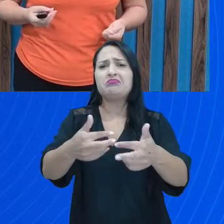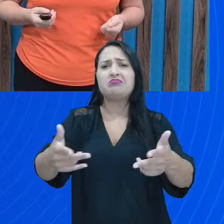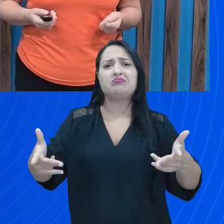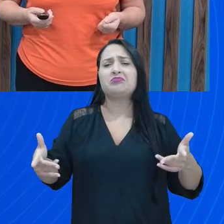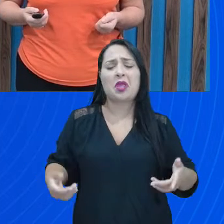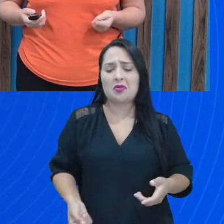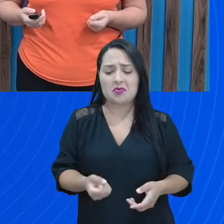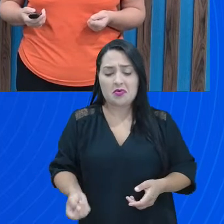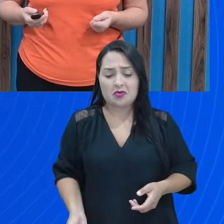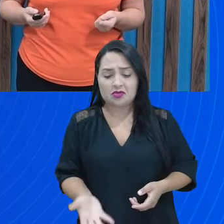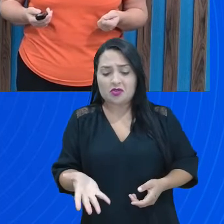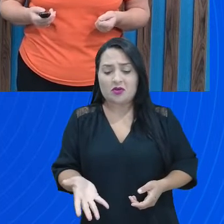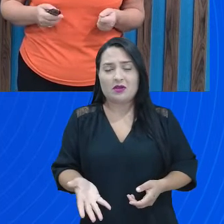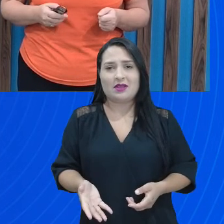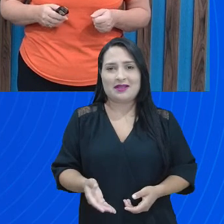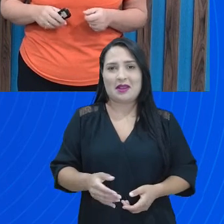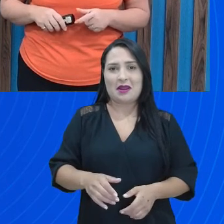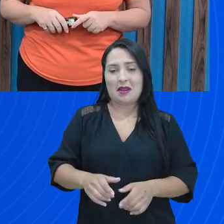para marcar a casa.